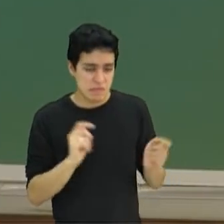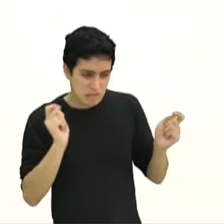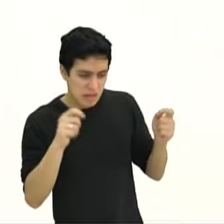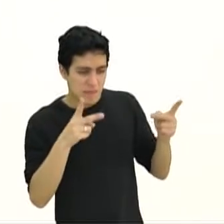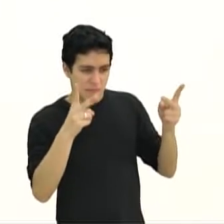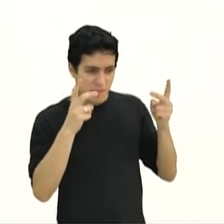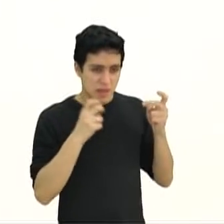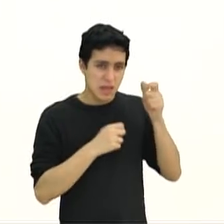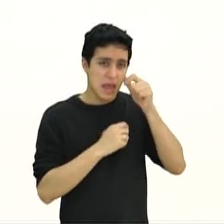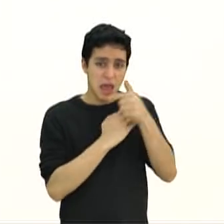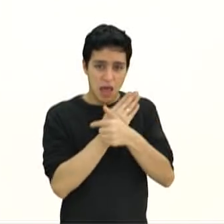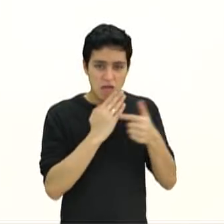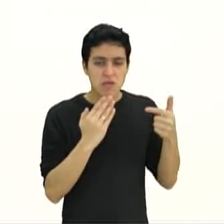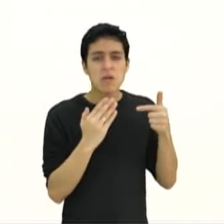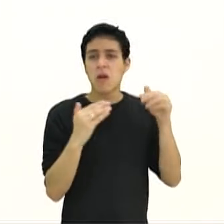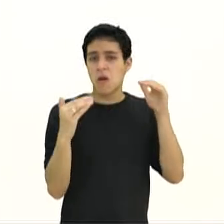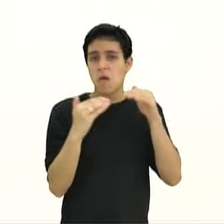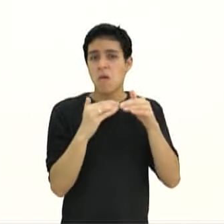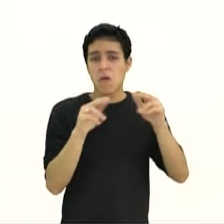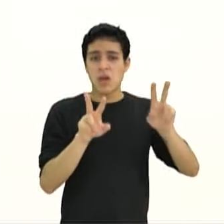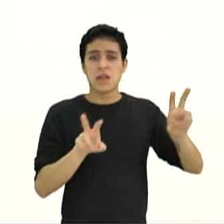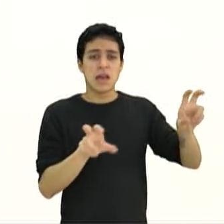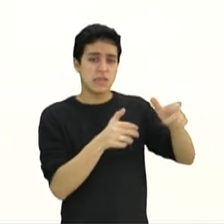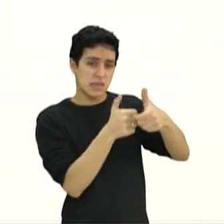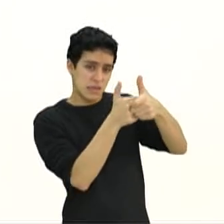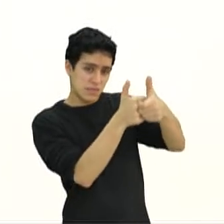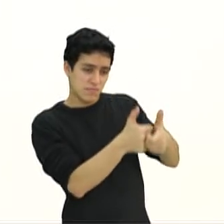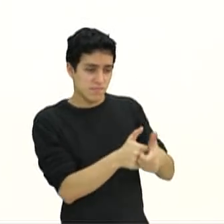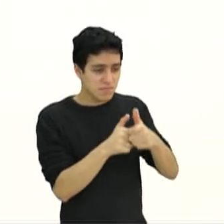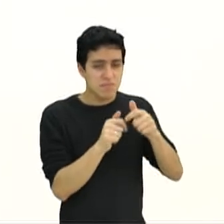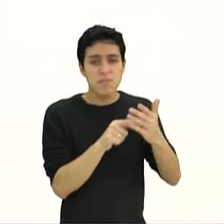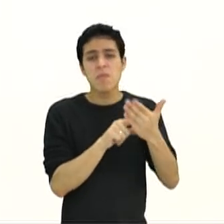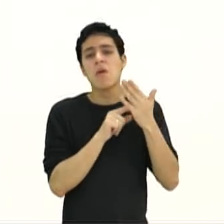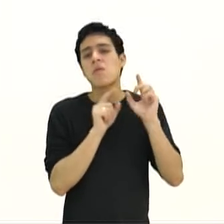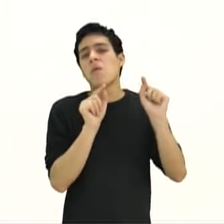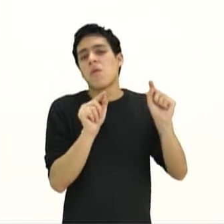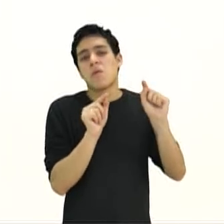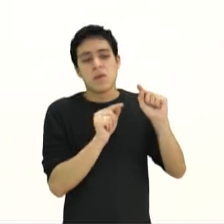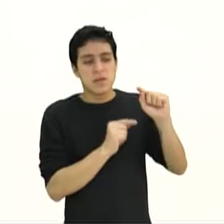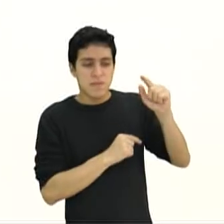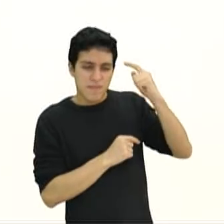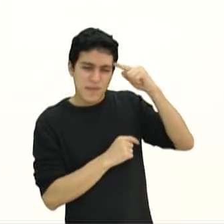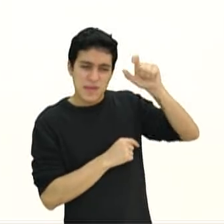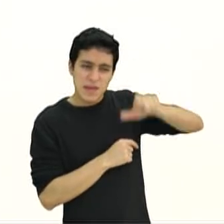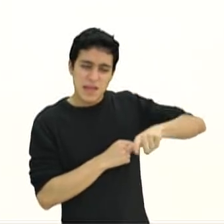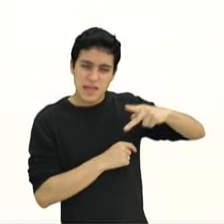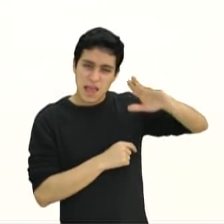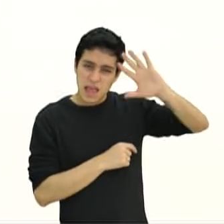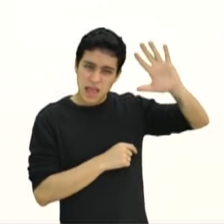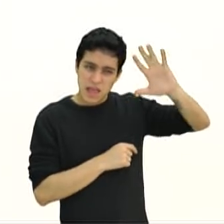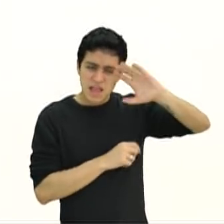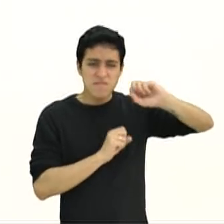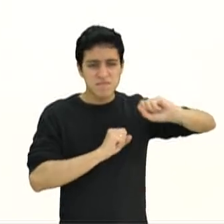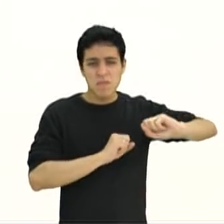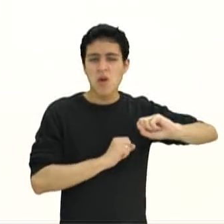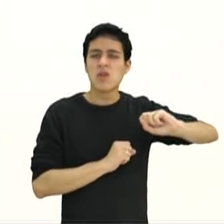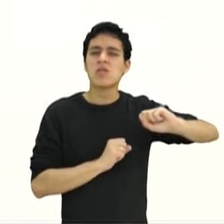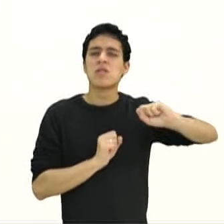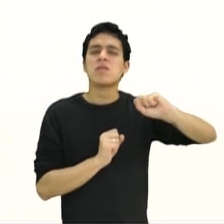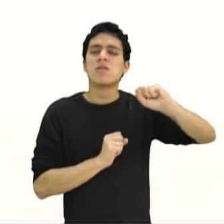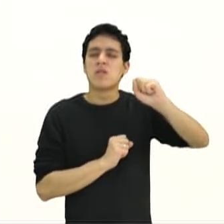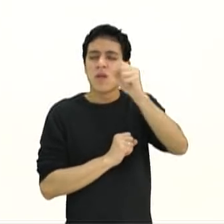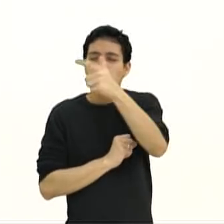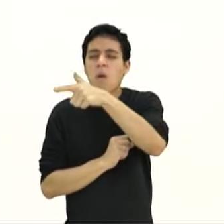que a autora concorda com a citação e também demonstra que o pensamento de Bettelheim pode abranger